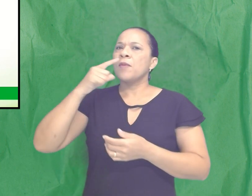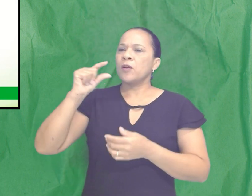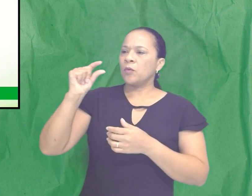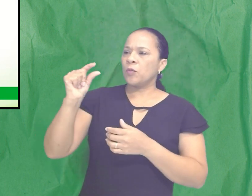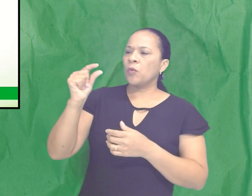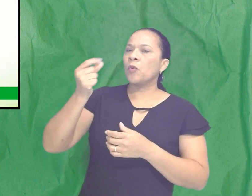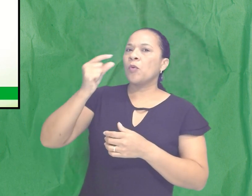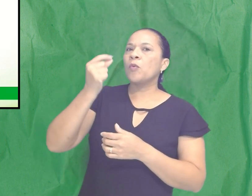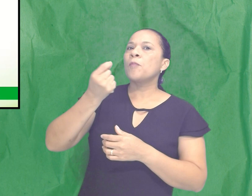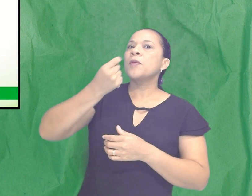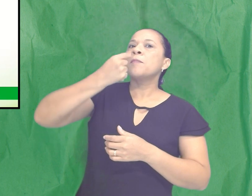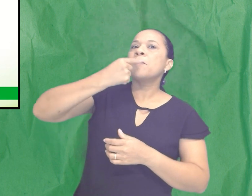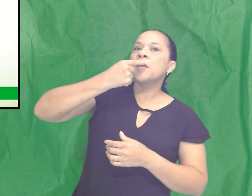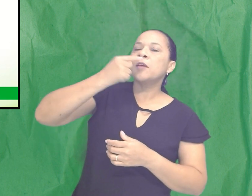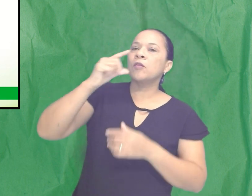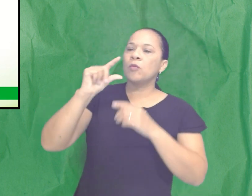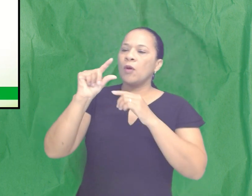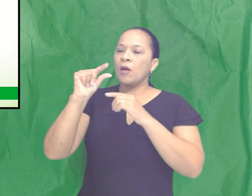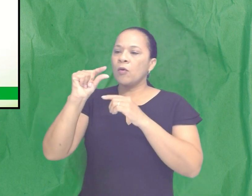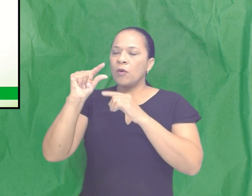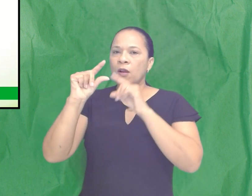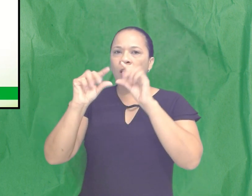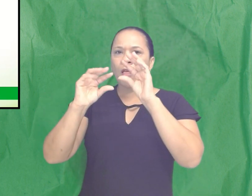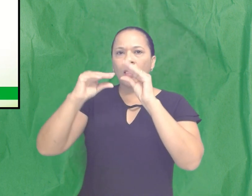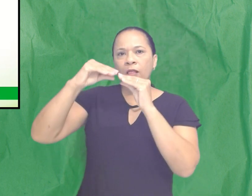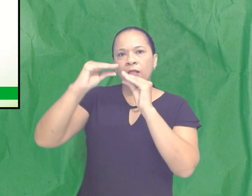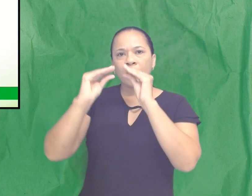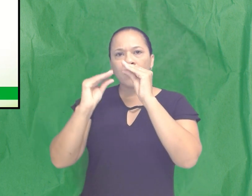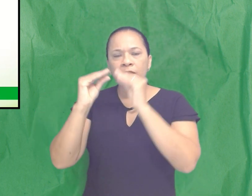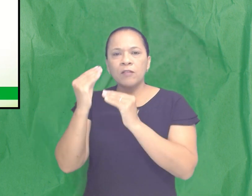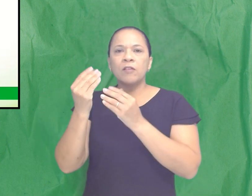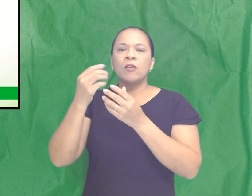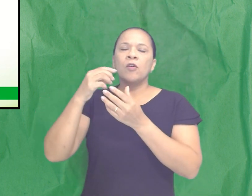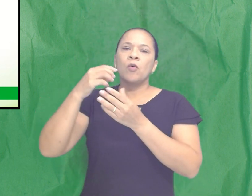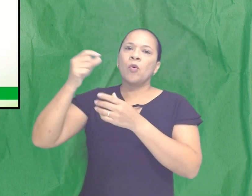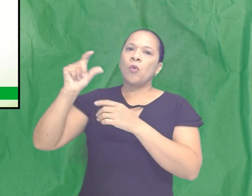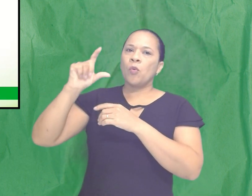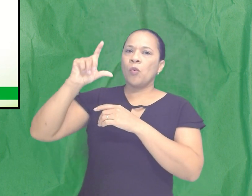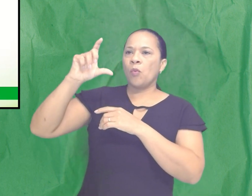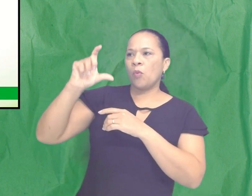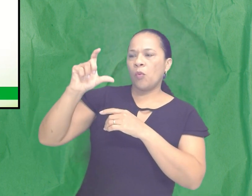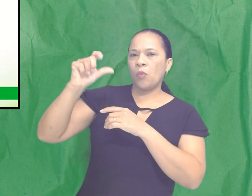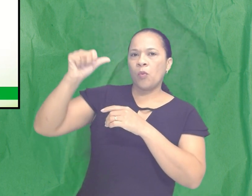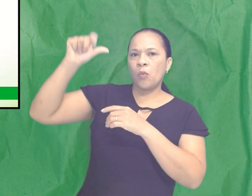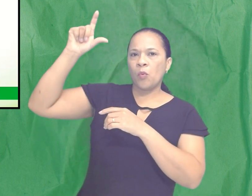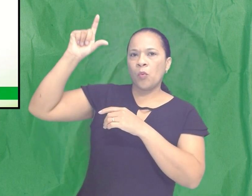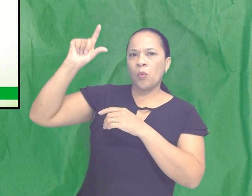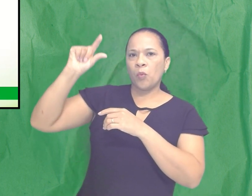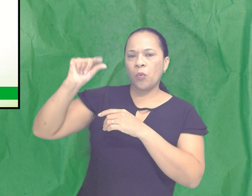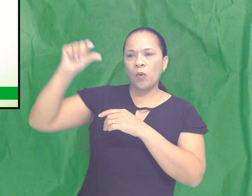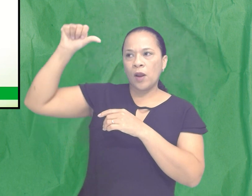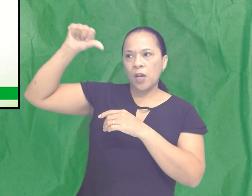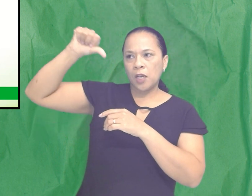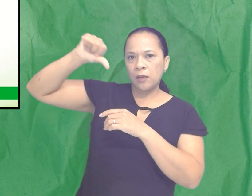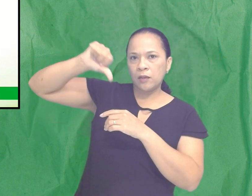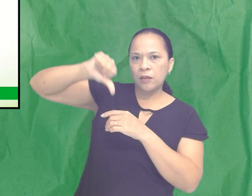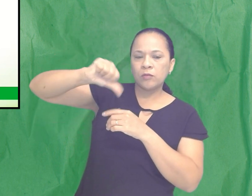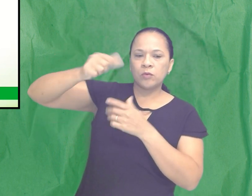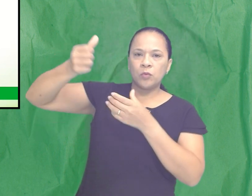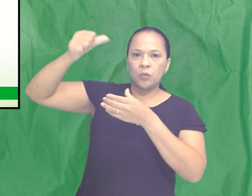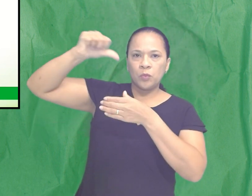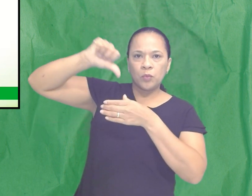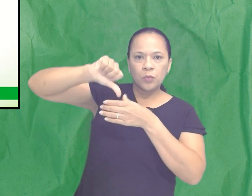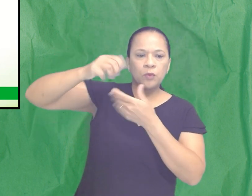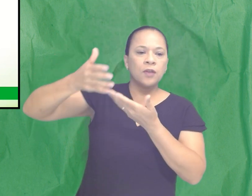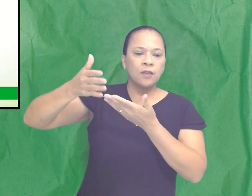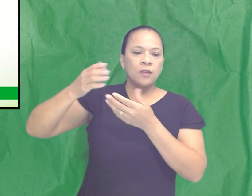líquidas e outras formas. Isso se deve às propriedades físicas e químicas